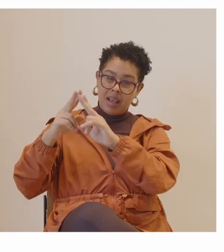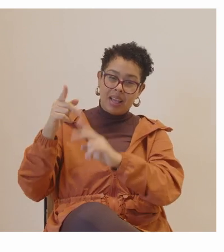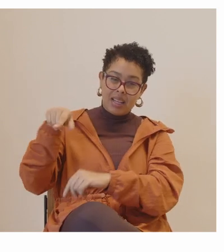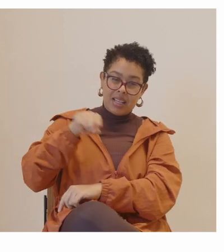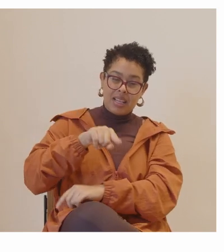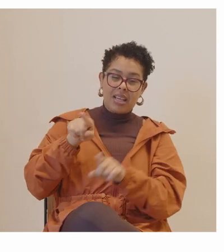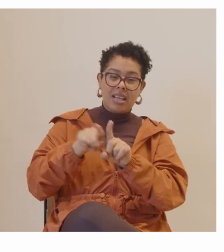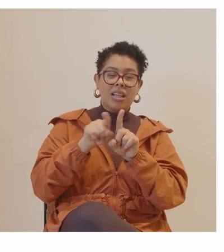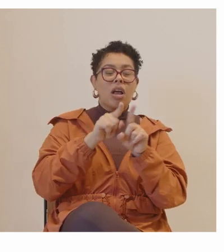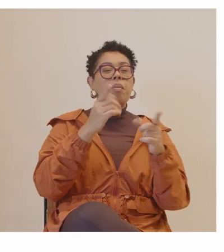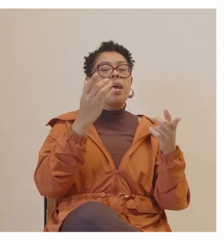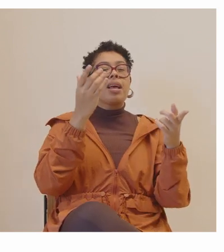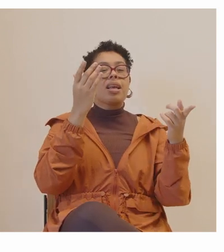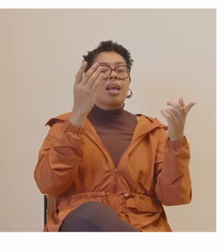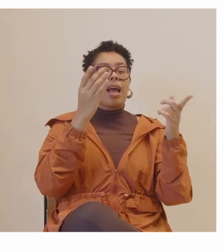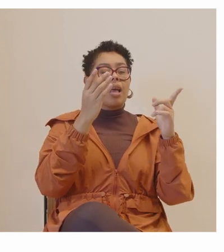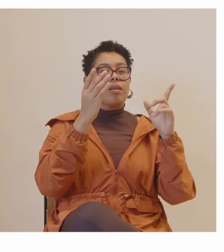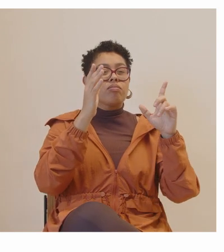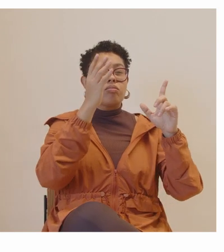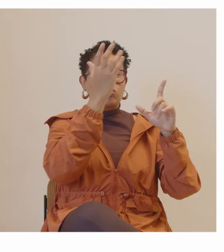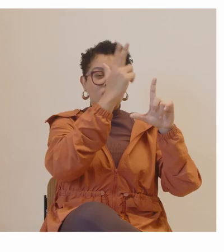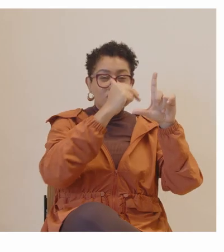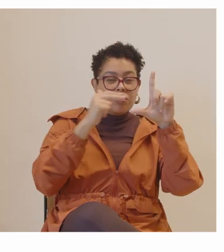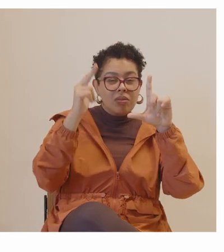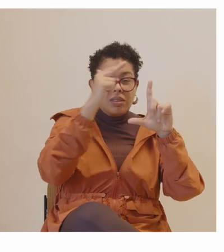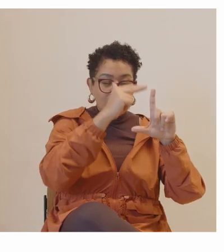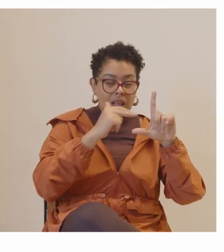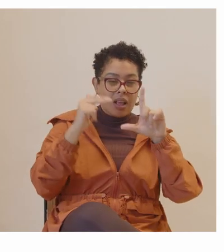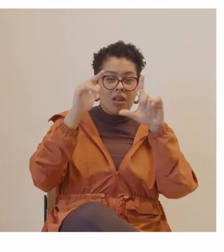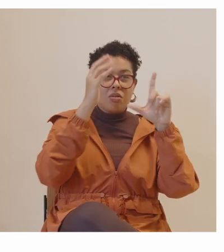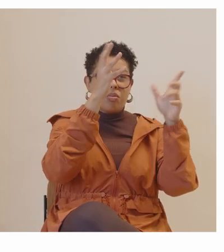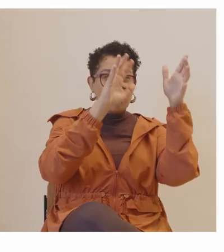estampas japonesas, né, que de certa maneira,